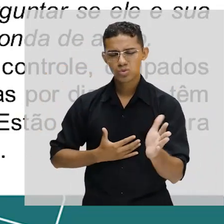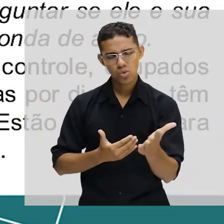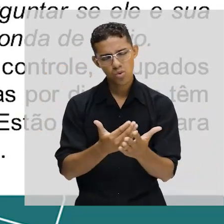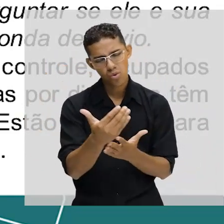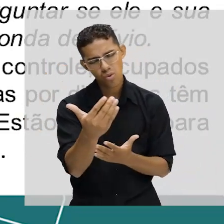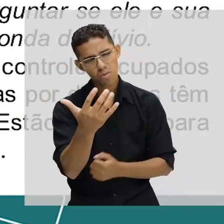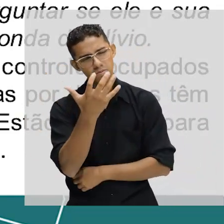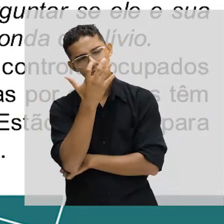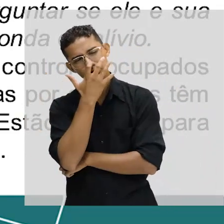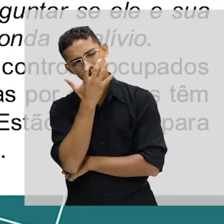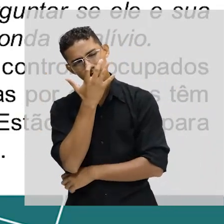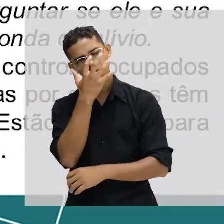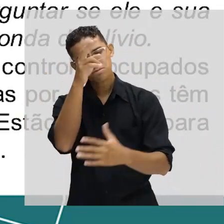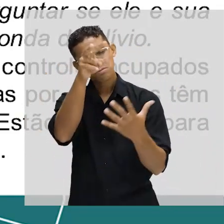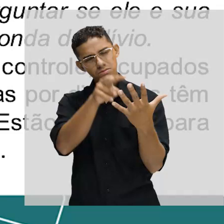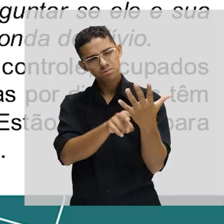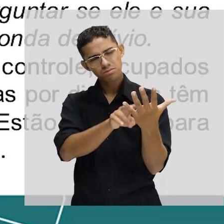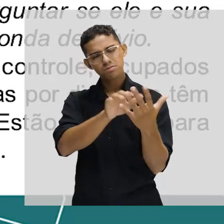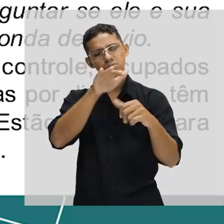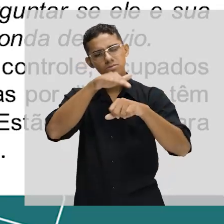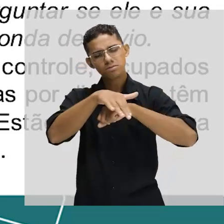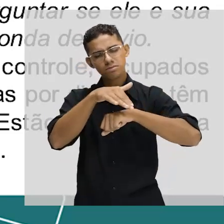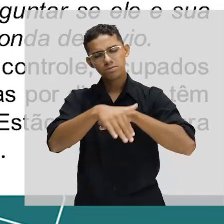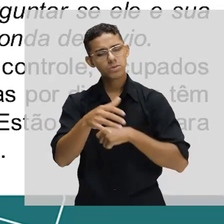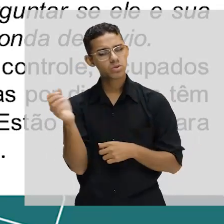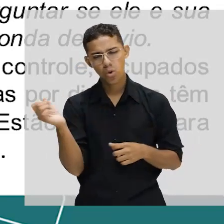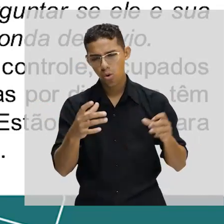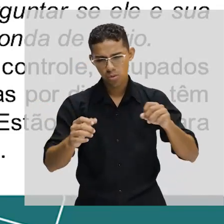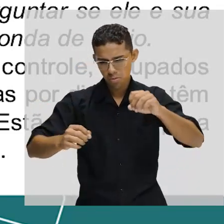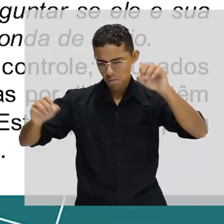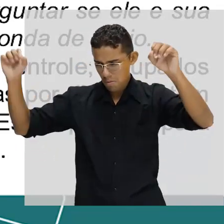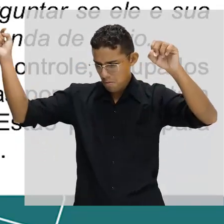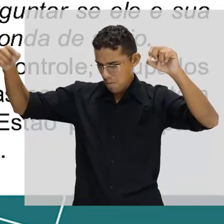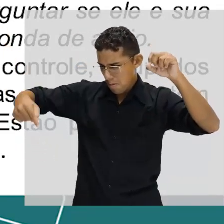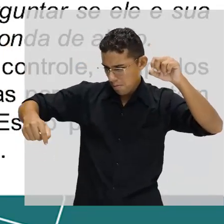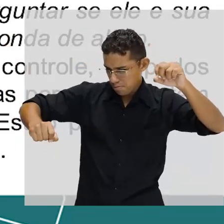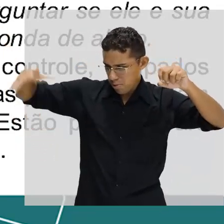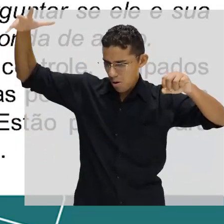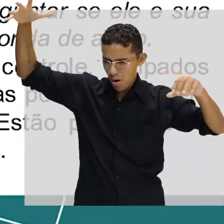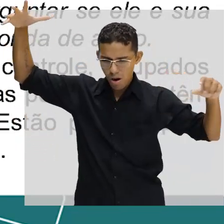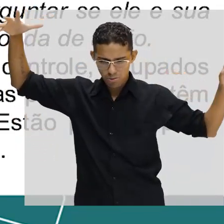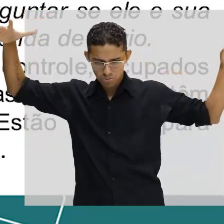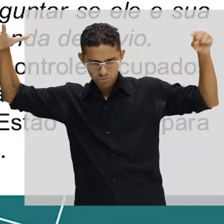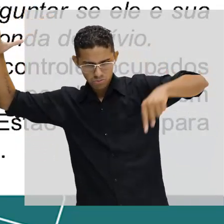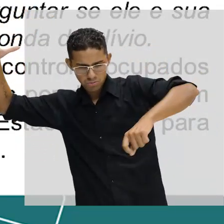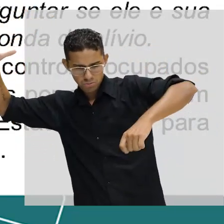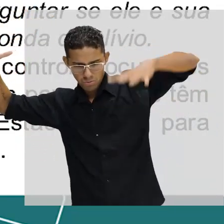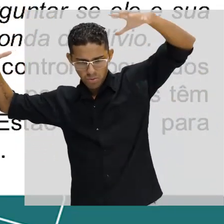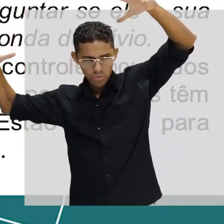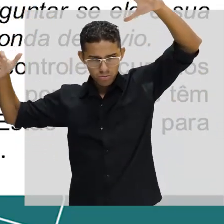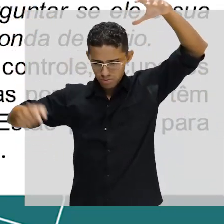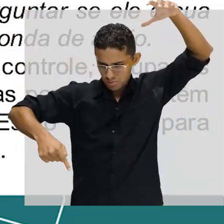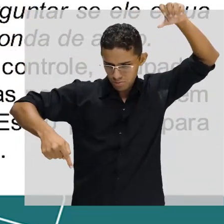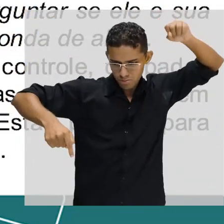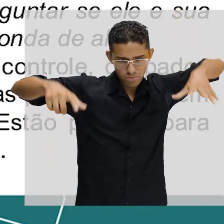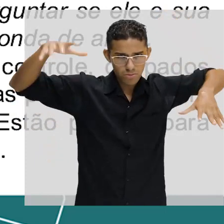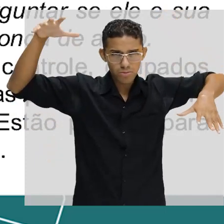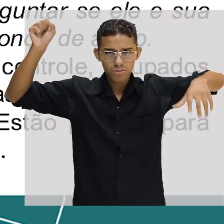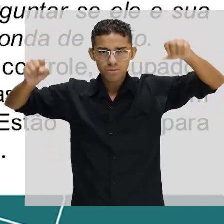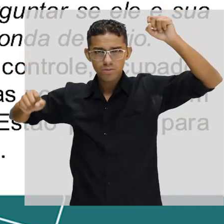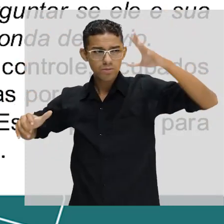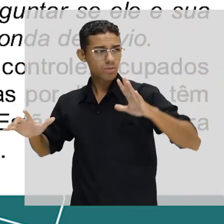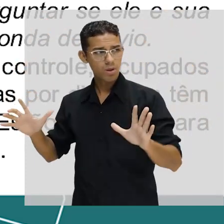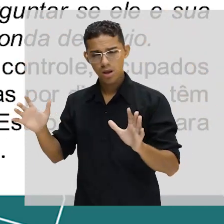as notícias da noite que contabilizam novas explosões por toda a Ucrânia. Alguns dias atrás, acordei